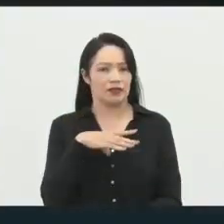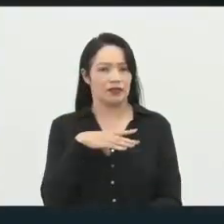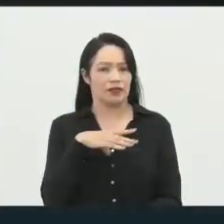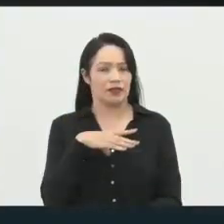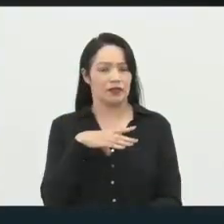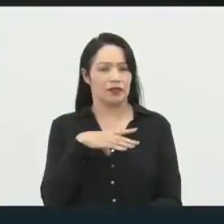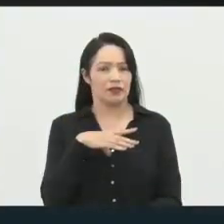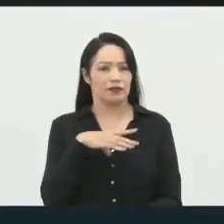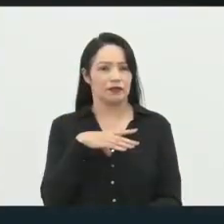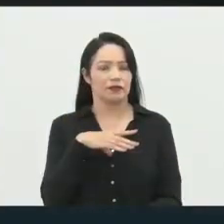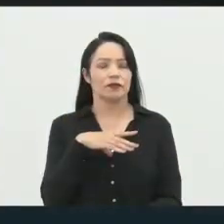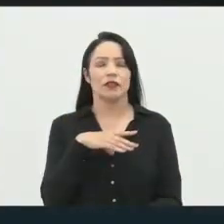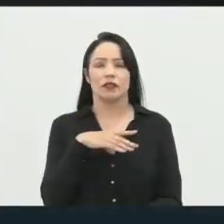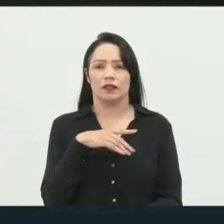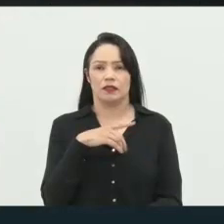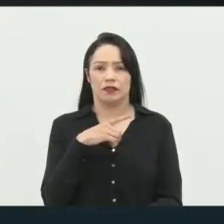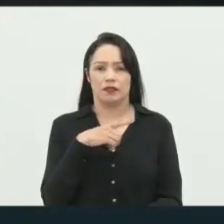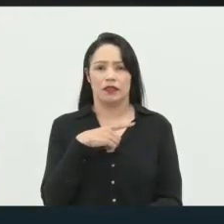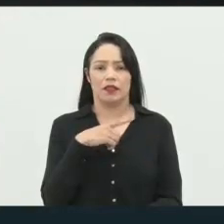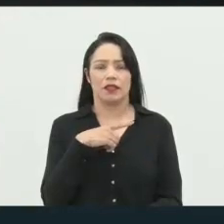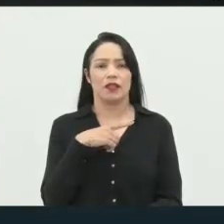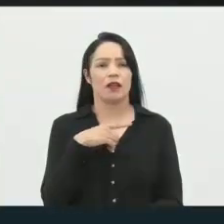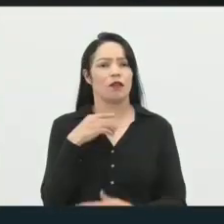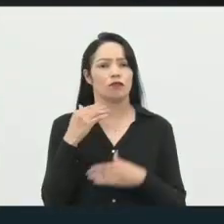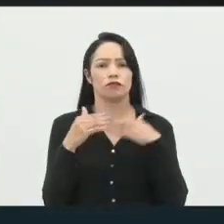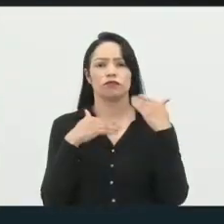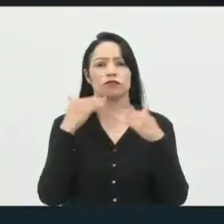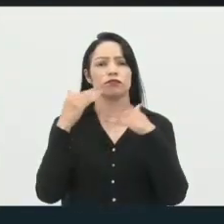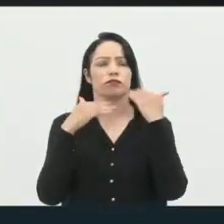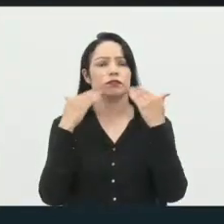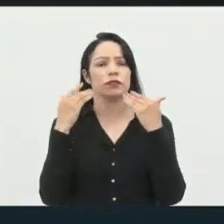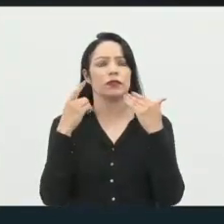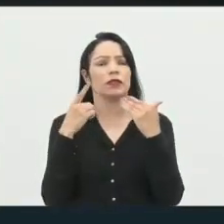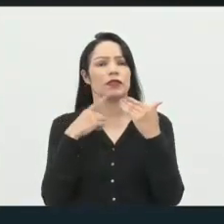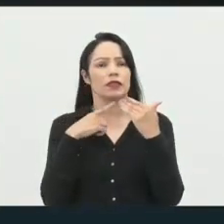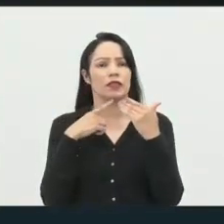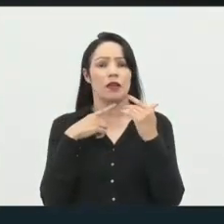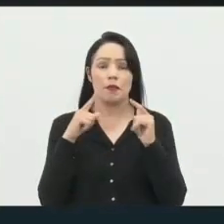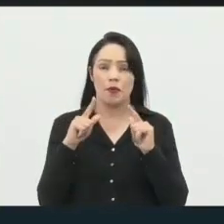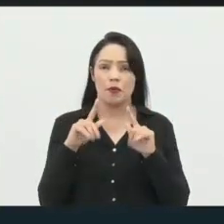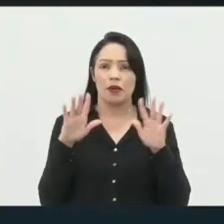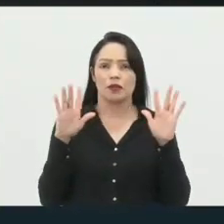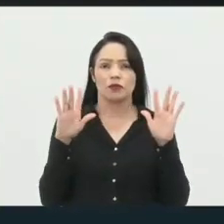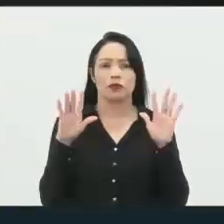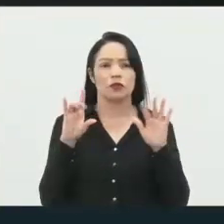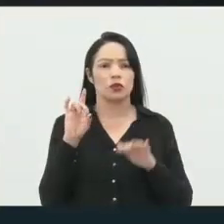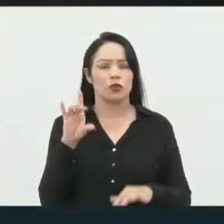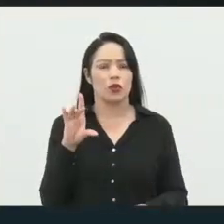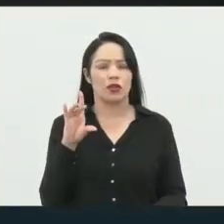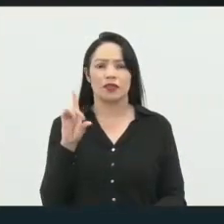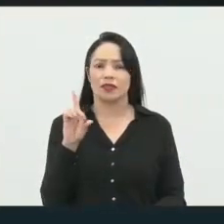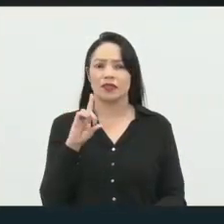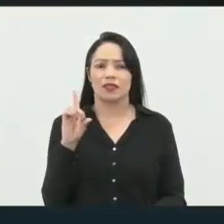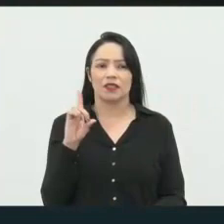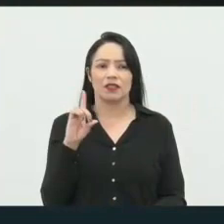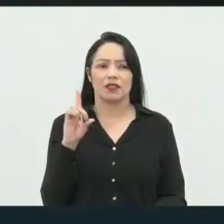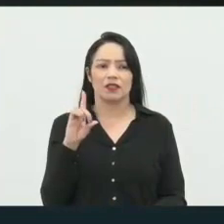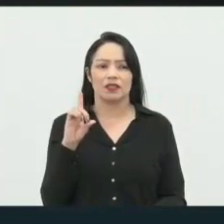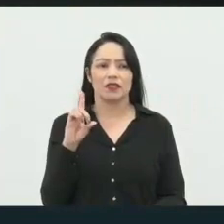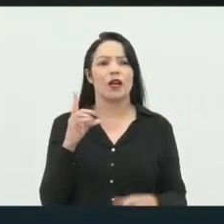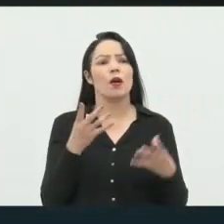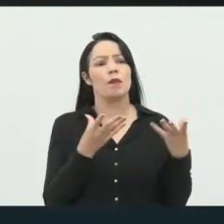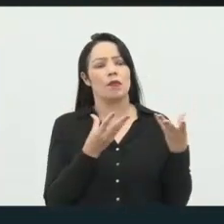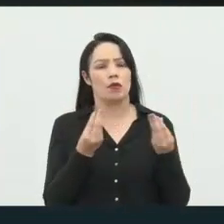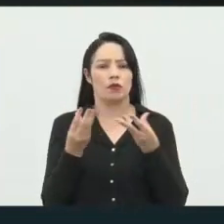está trazendo um grande avanço não só para Guarulhos tá trazendo também muitas coisas